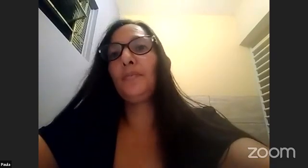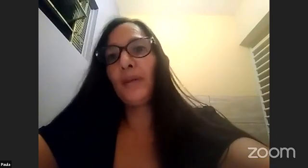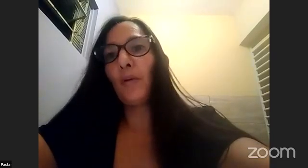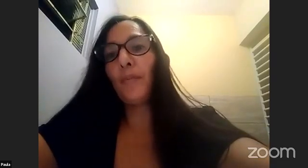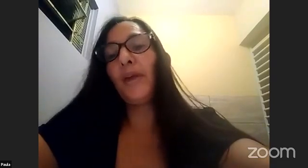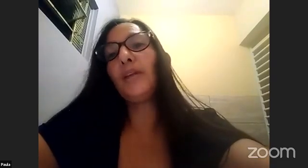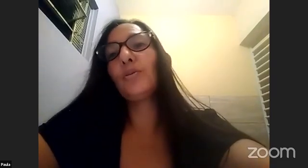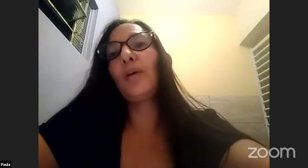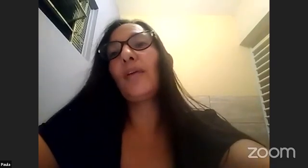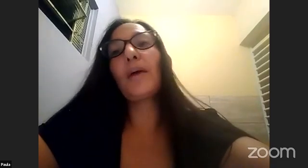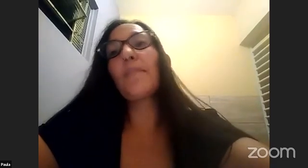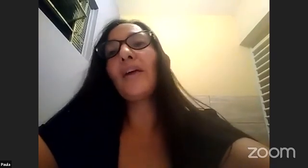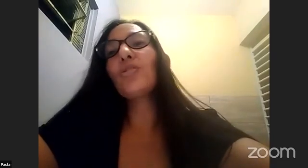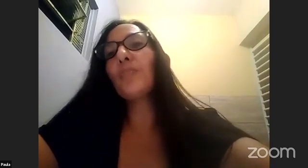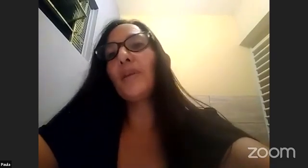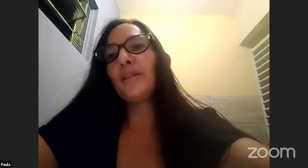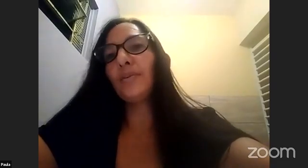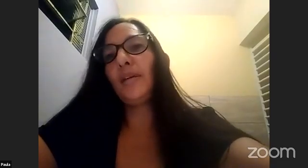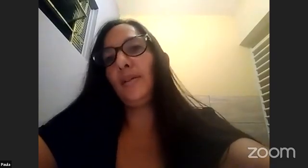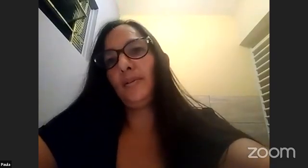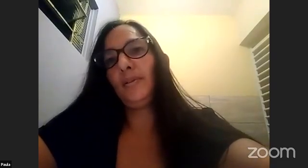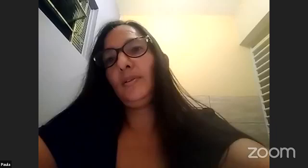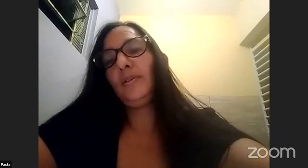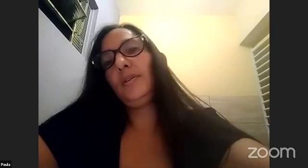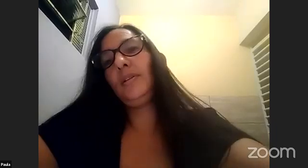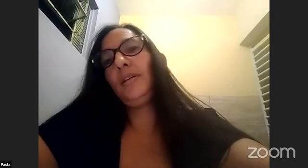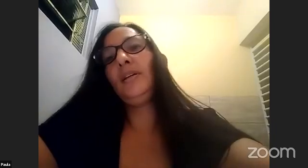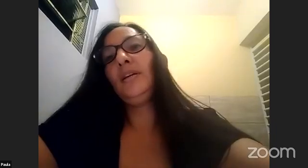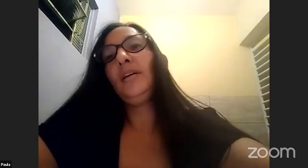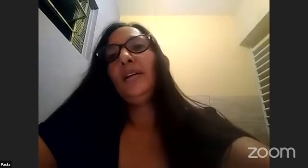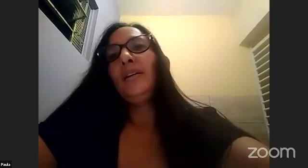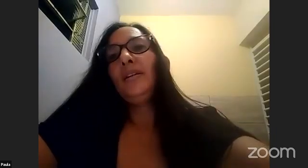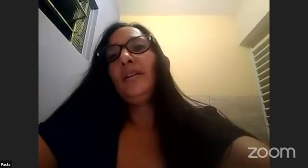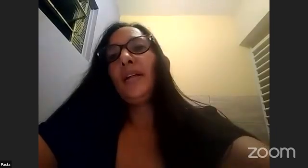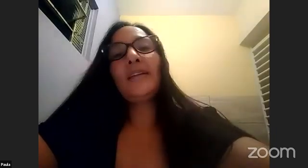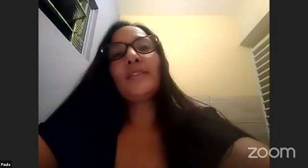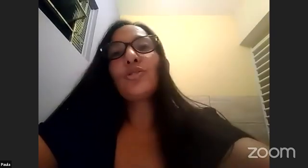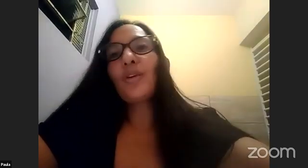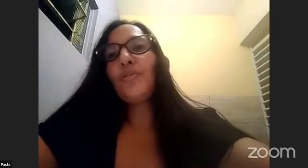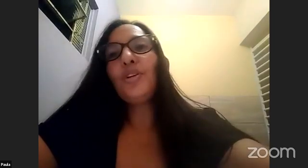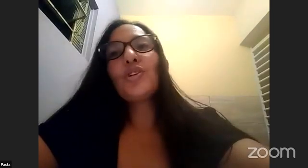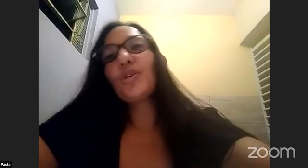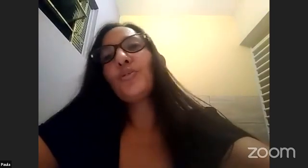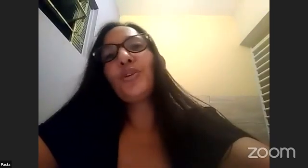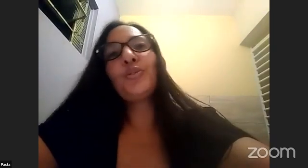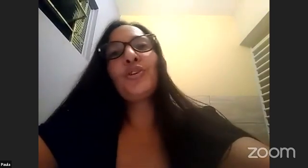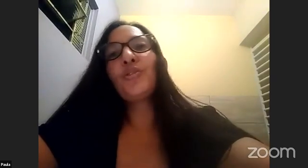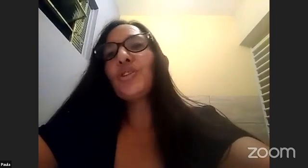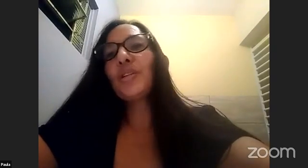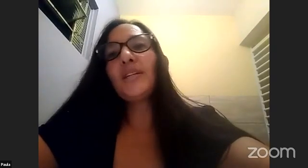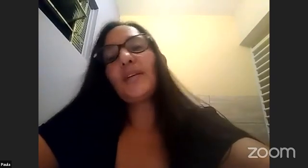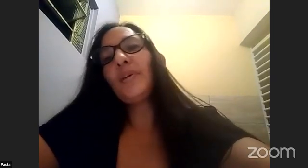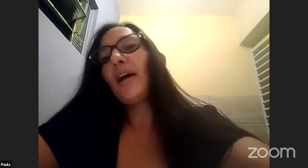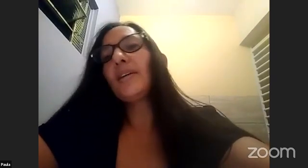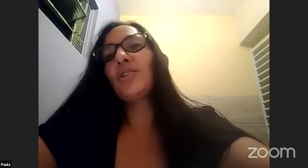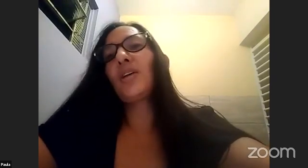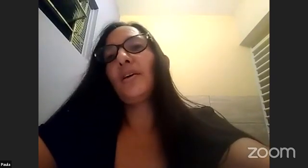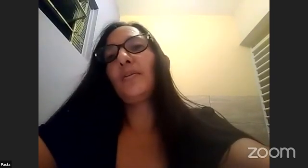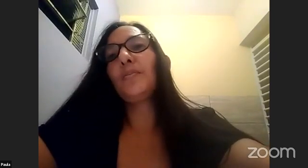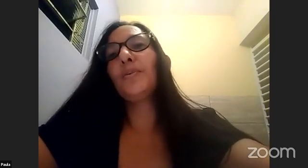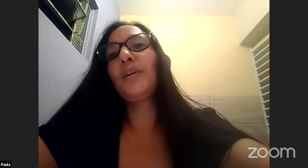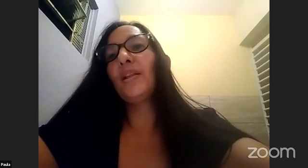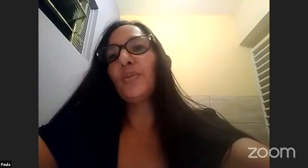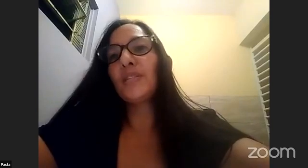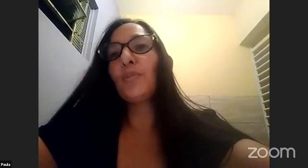ia pegar o peito, ela ia ficar mais de um mês na UTI. E ela nasceu dia 20, quando foi dia 23, estava em casa